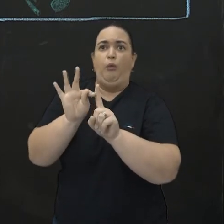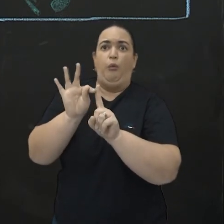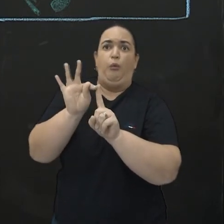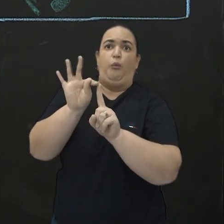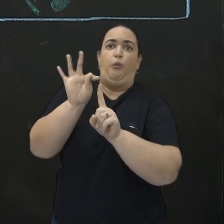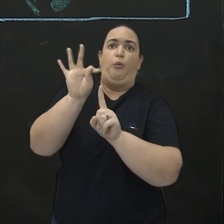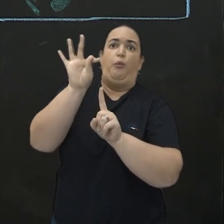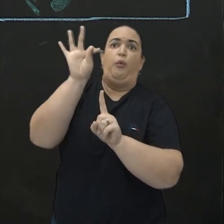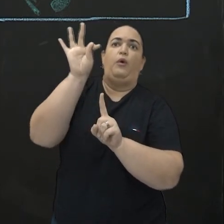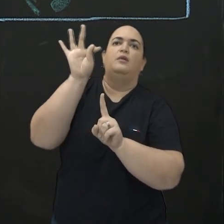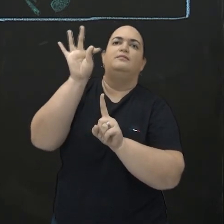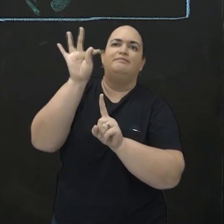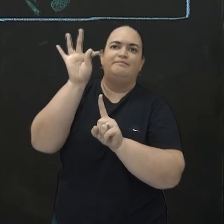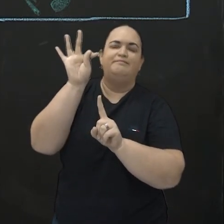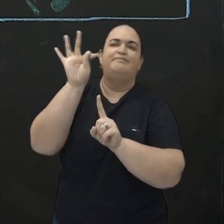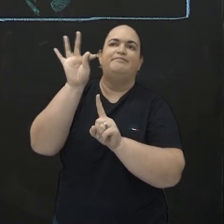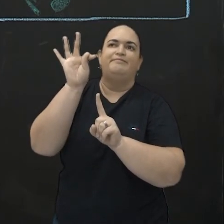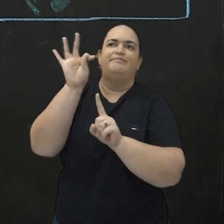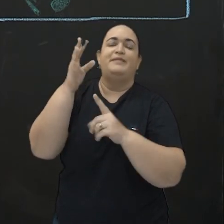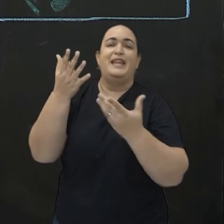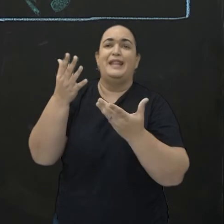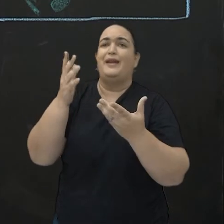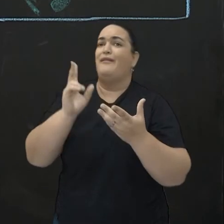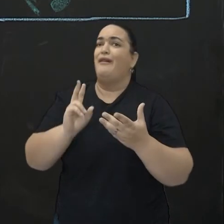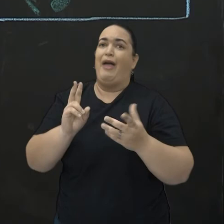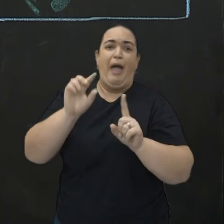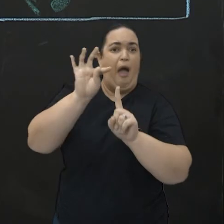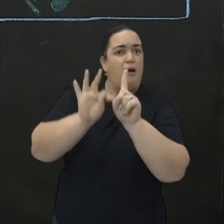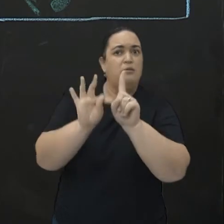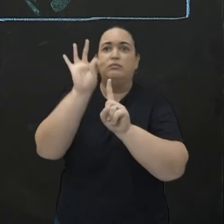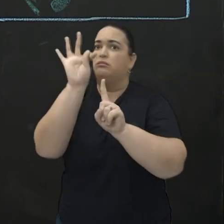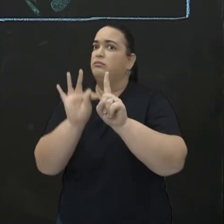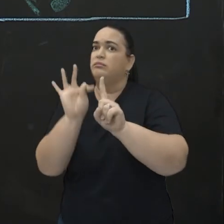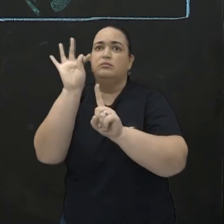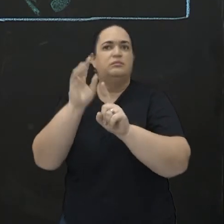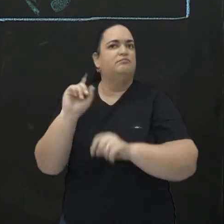amplitude térmica. A amplitude térmica ela não varia muito ao longo do espaço e do